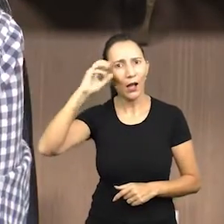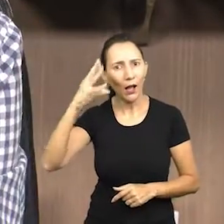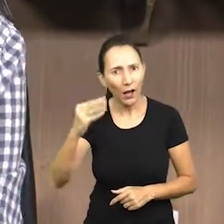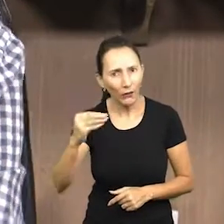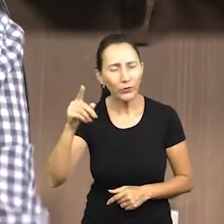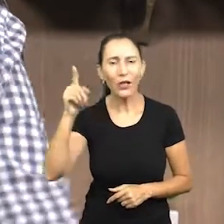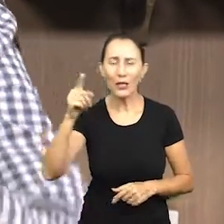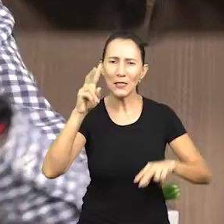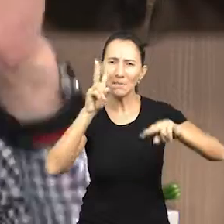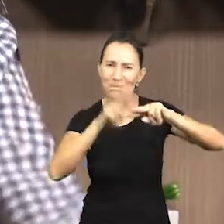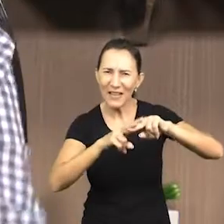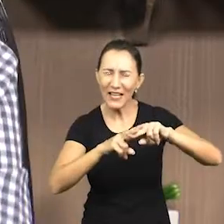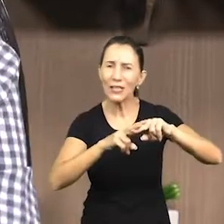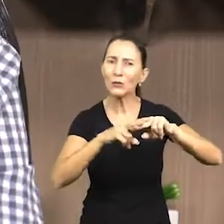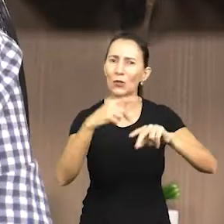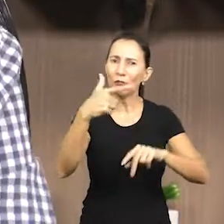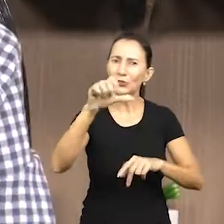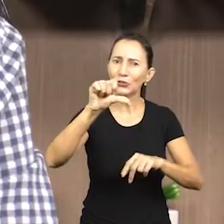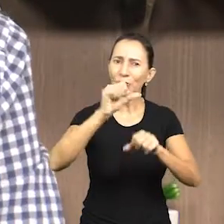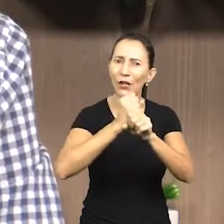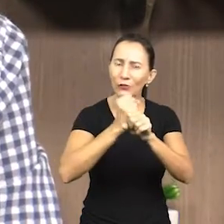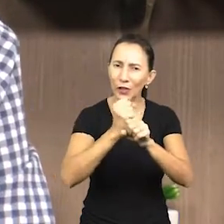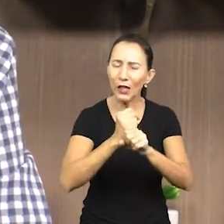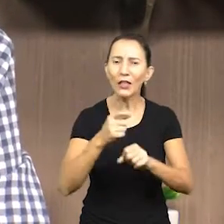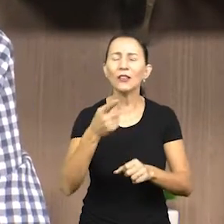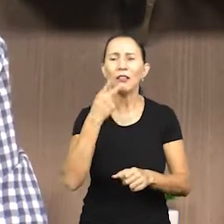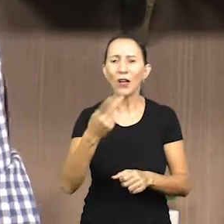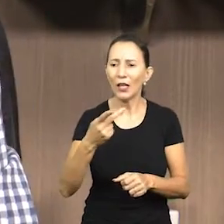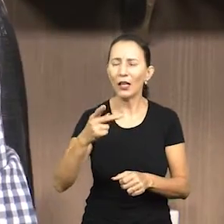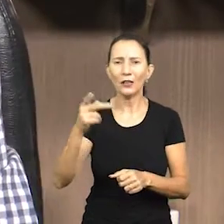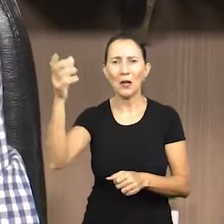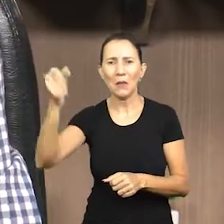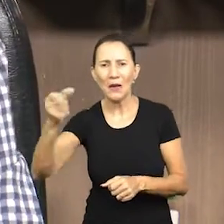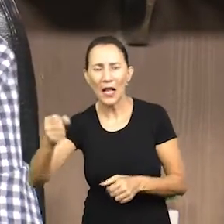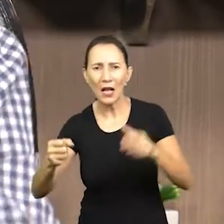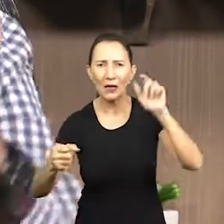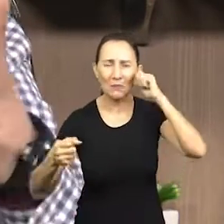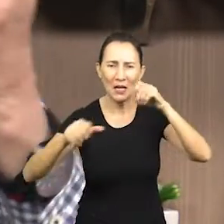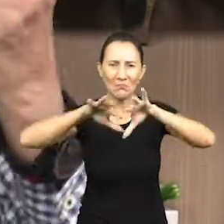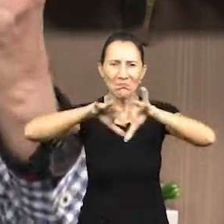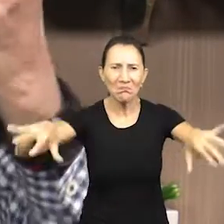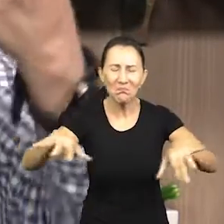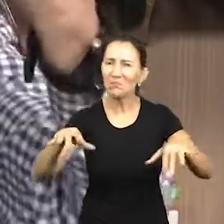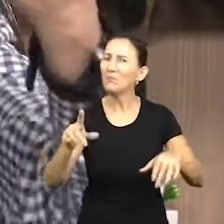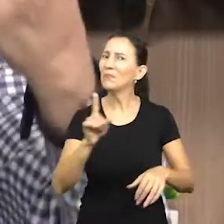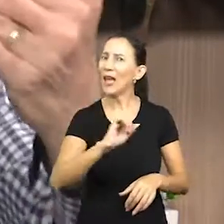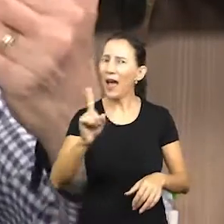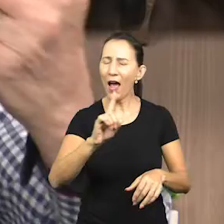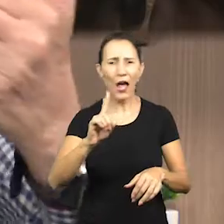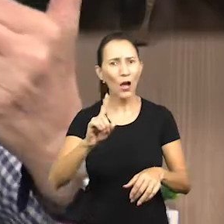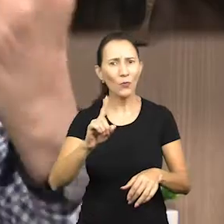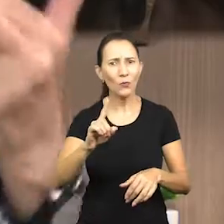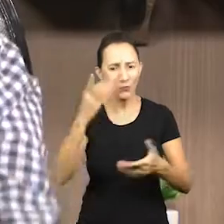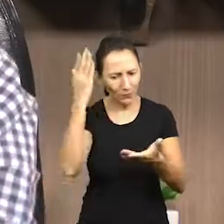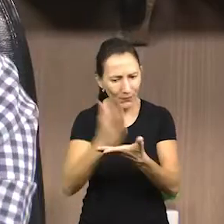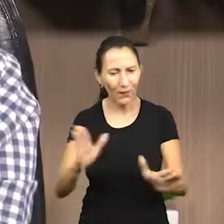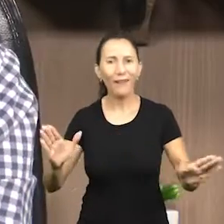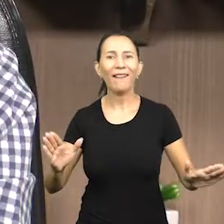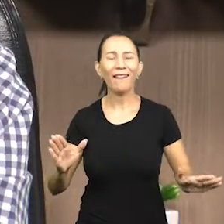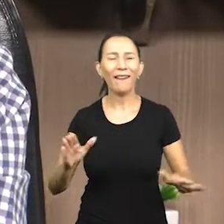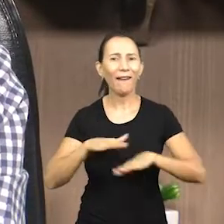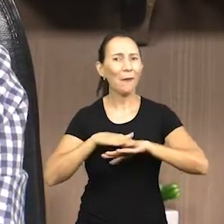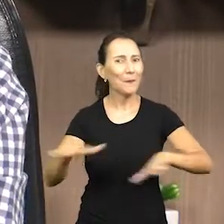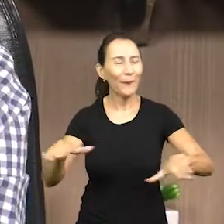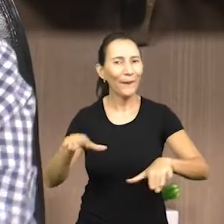da nação e acabou com a lei do apartheid, que é a segregação racial. Hoje, eu e você temos esta responsabilidade de onde